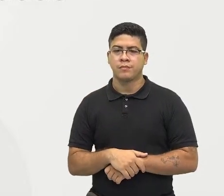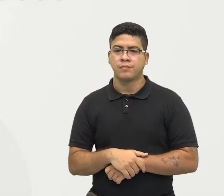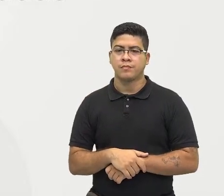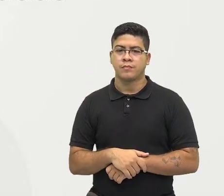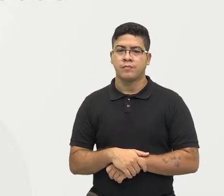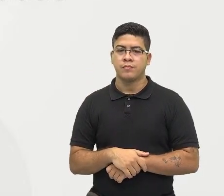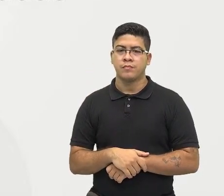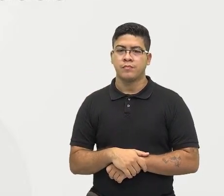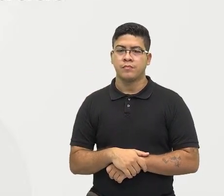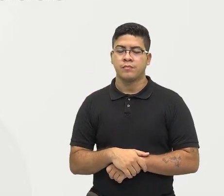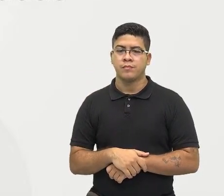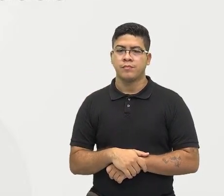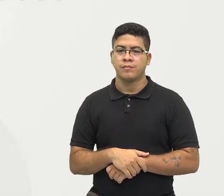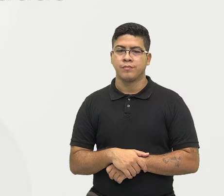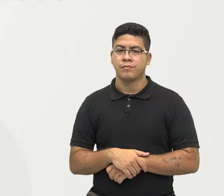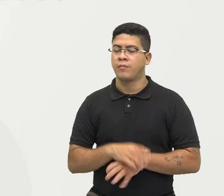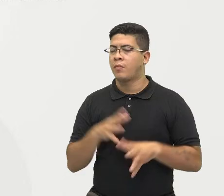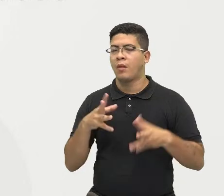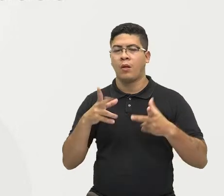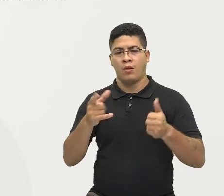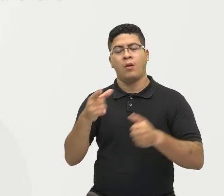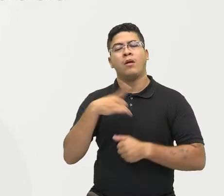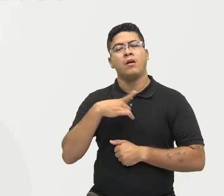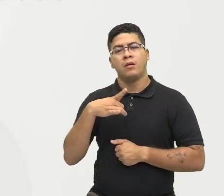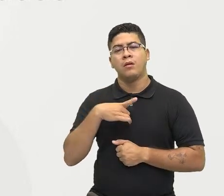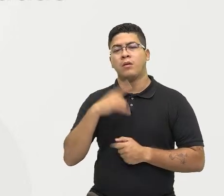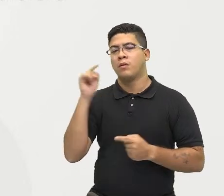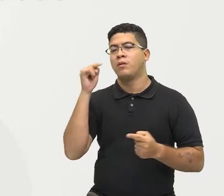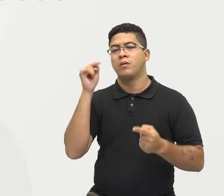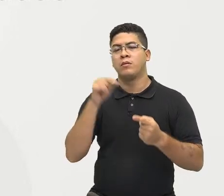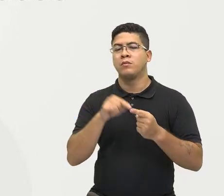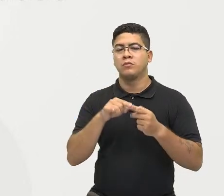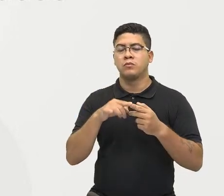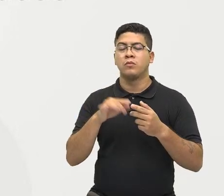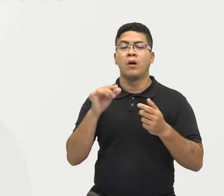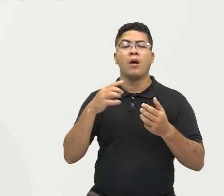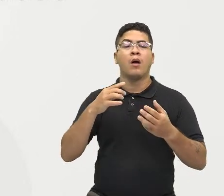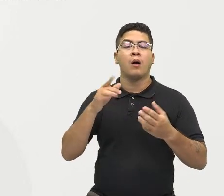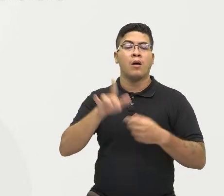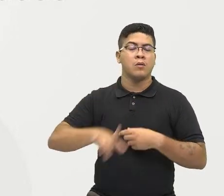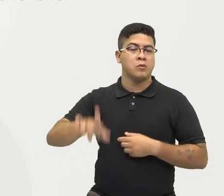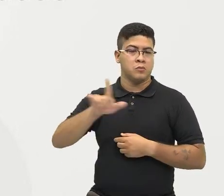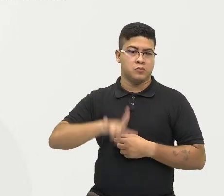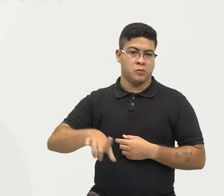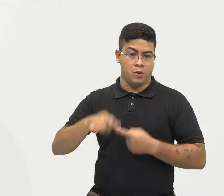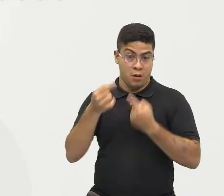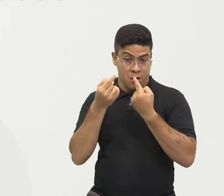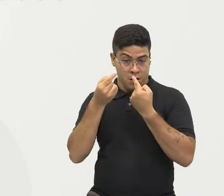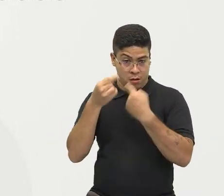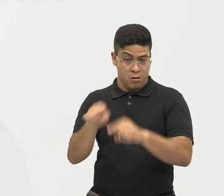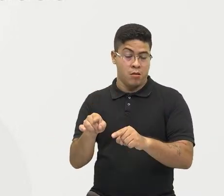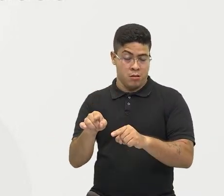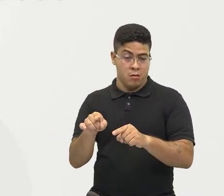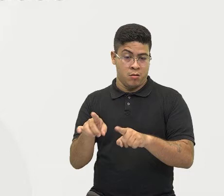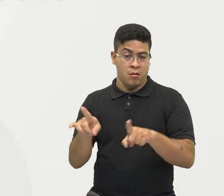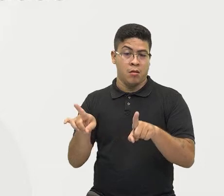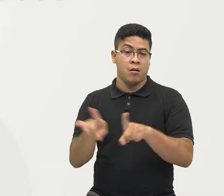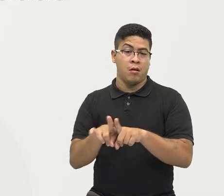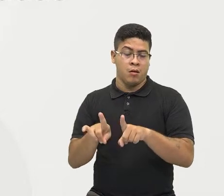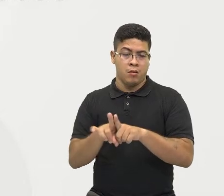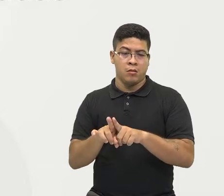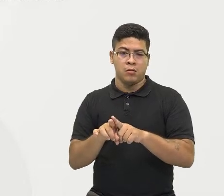José Miguéis. Todos eles tinham como meta fazer uma literatura crítica em relação